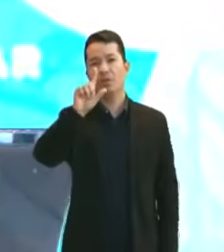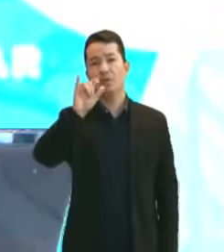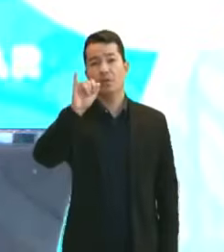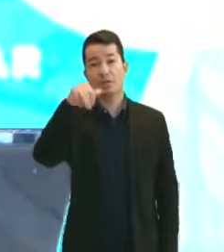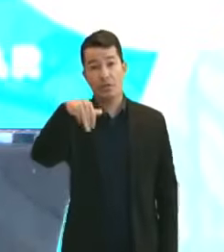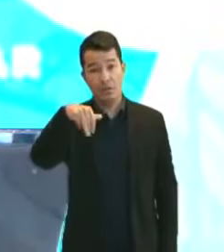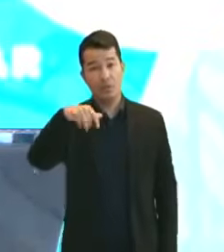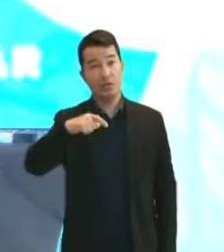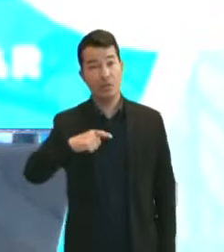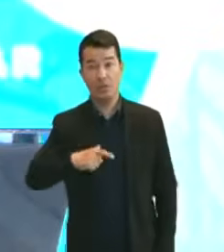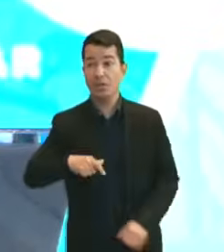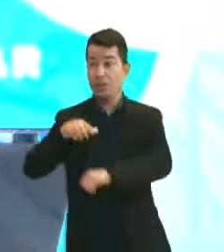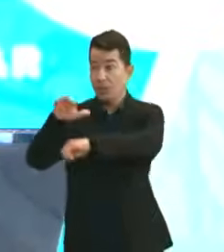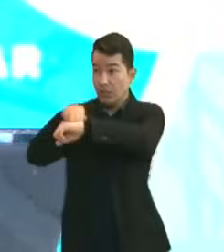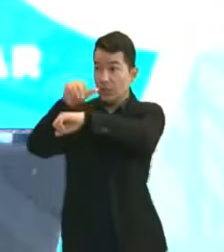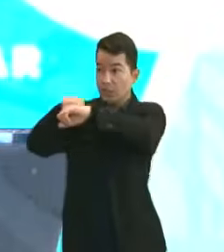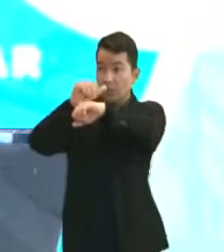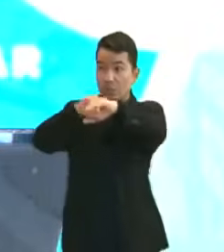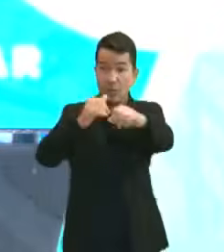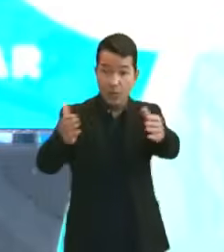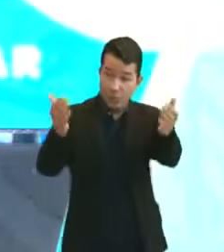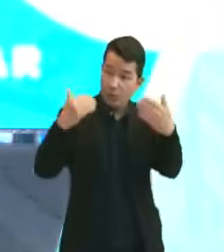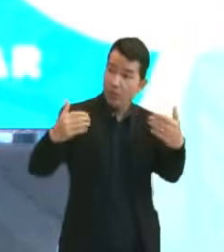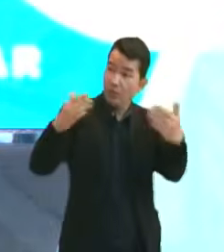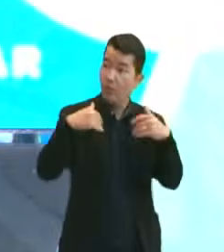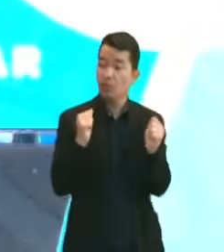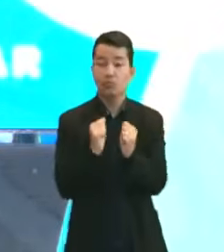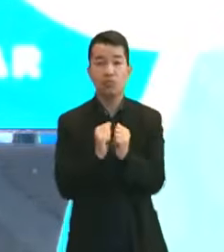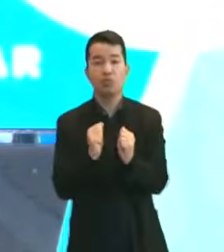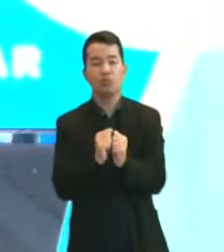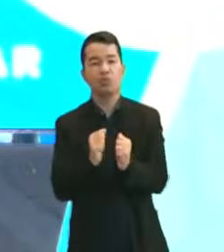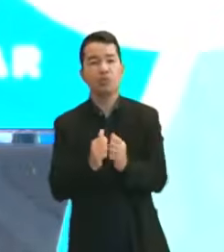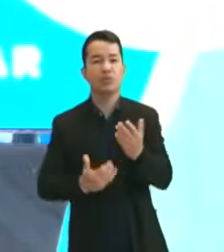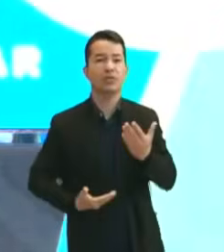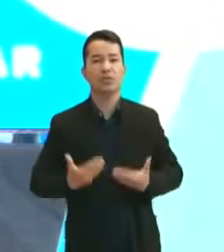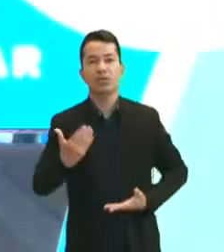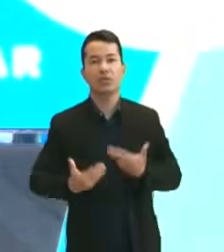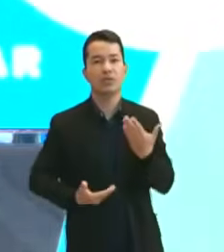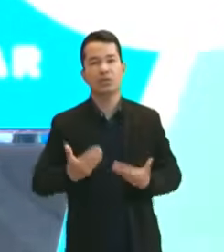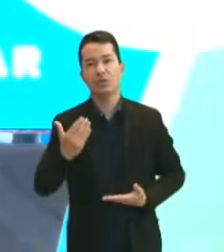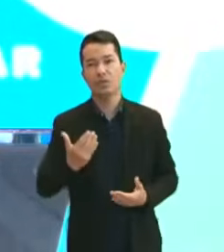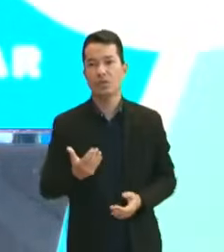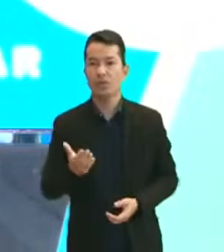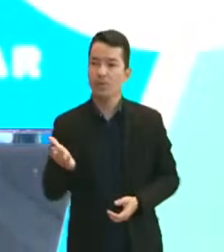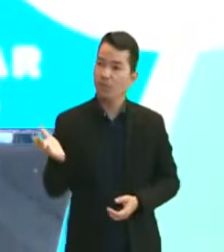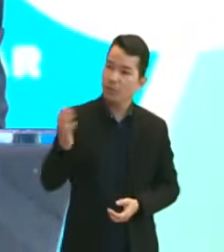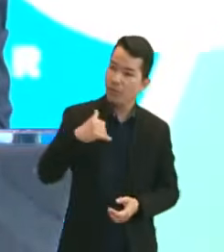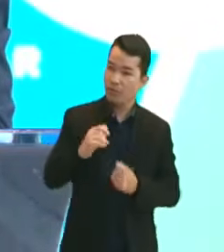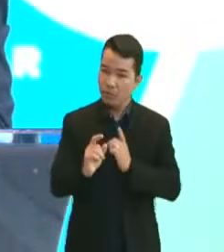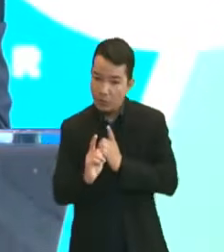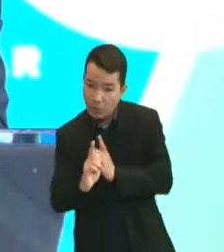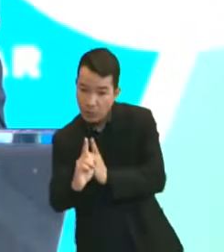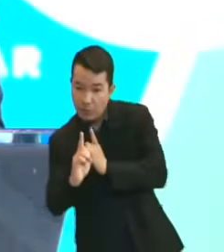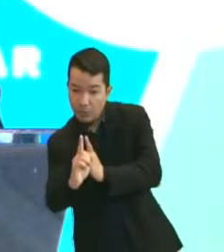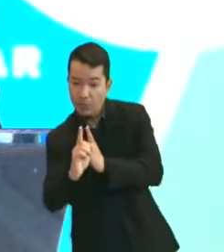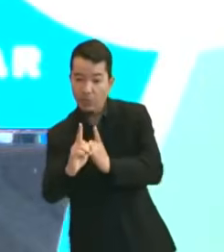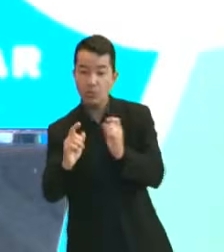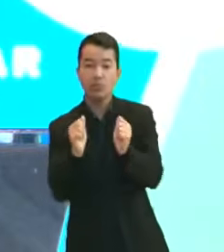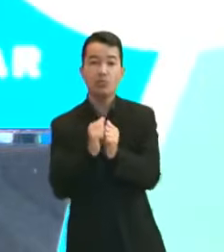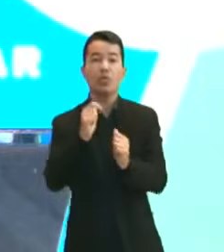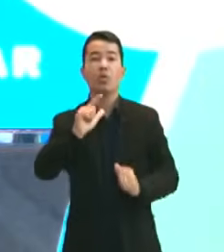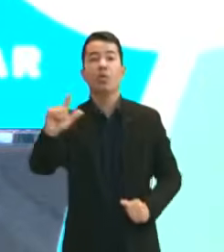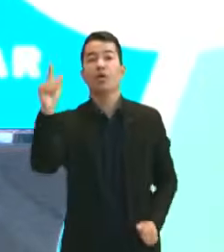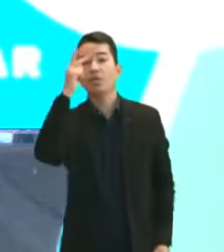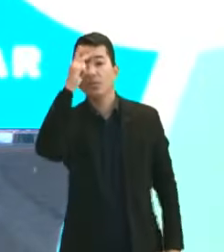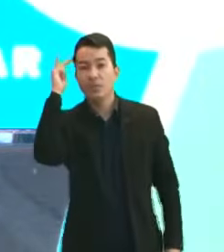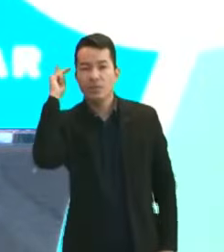Então eu chamo essas pessoas que eu estou discipulando, vamos servir junto no Parolim. Vamos discipular junto uma outra pessoa. Eu sempre estou envolvido com o discipulado. E